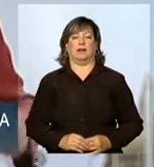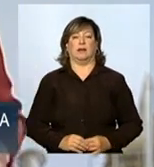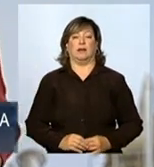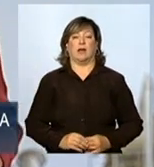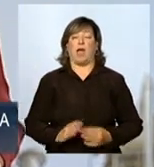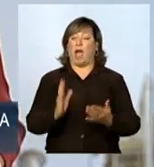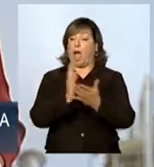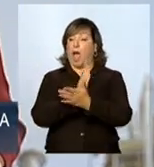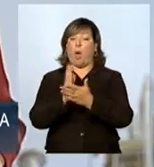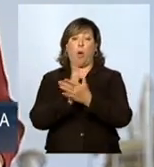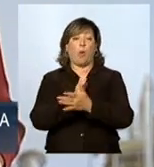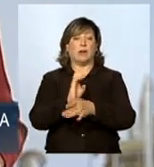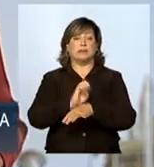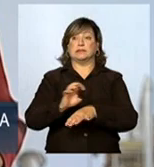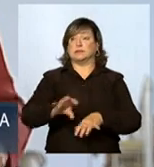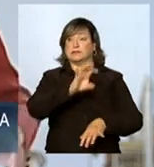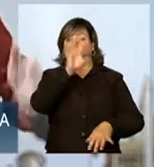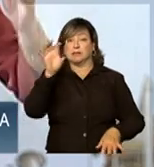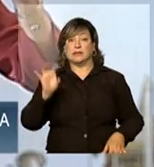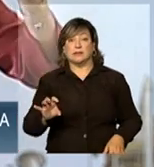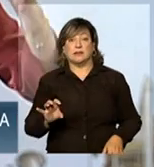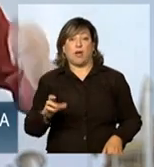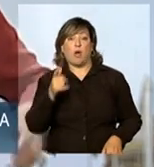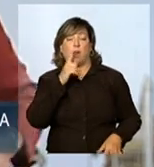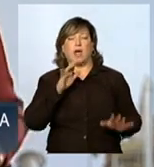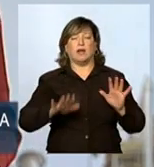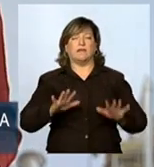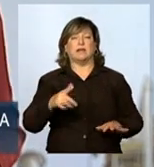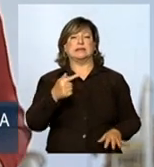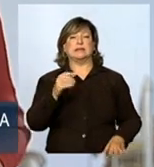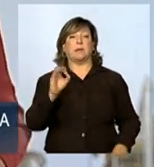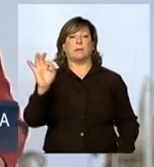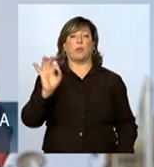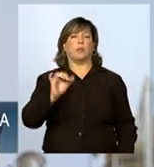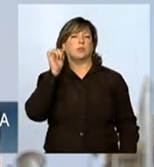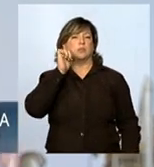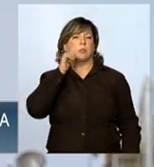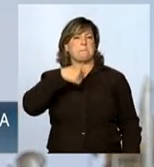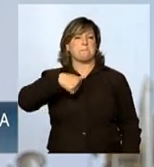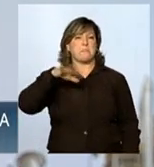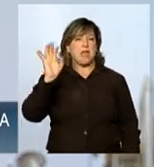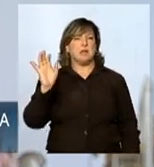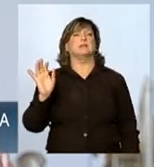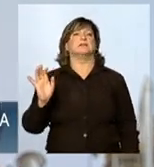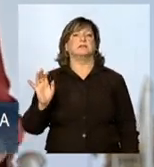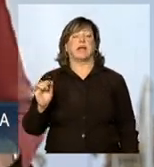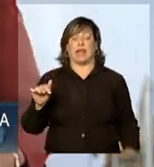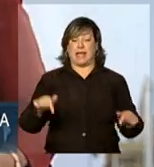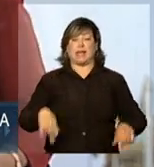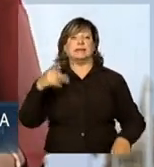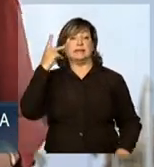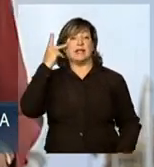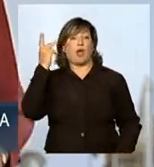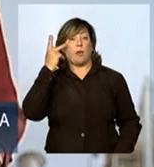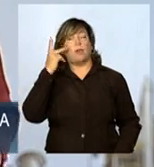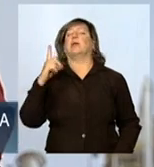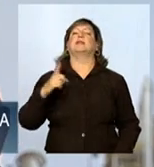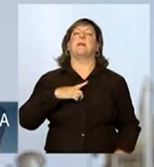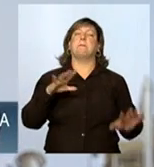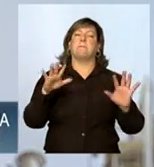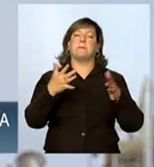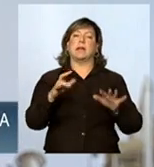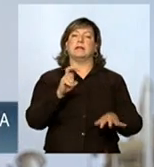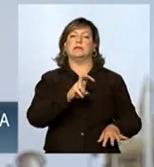alguns estados, chega a 70%. Em outros, como aqui em São Paulo, está em torno